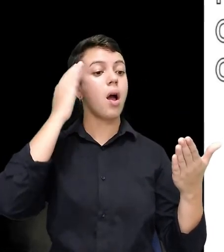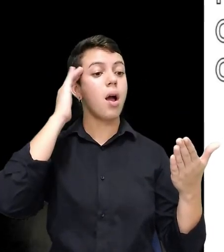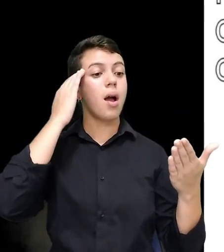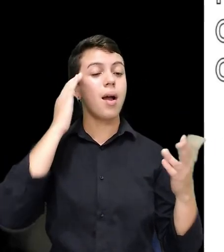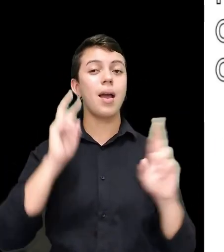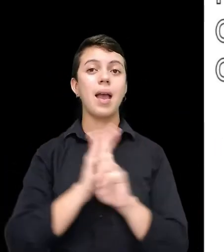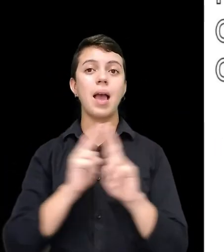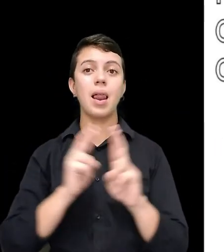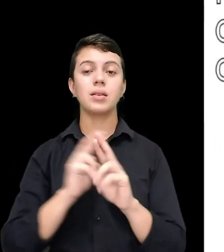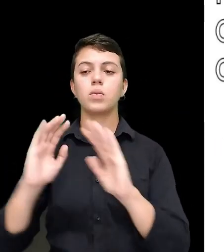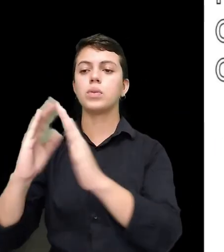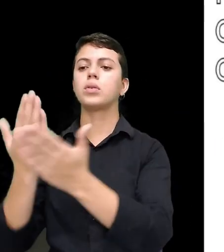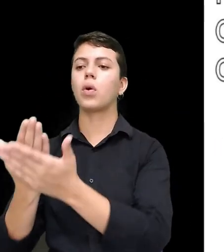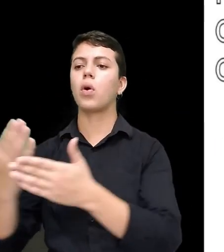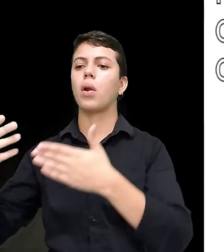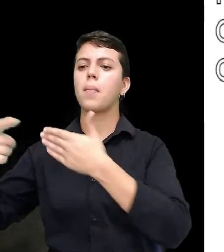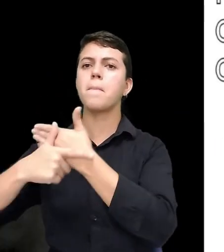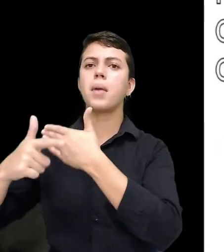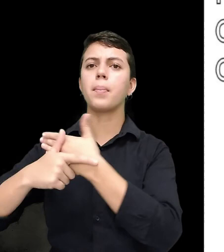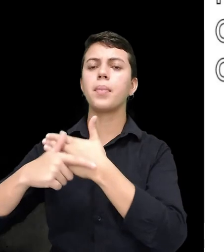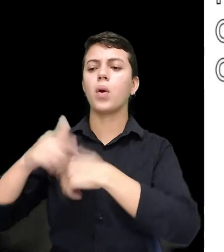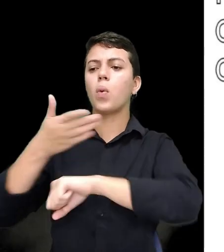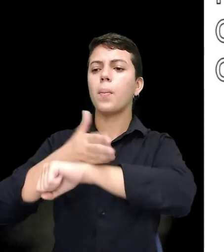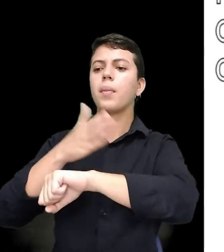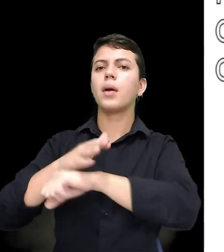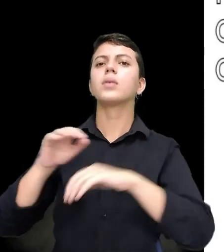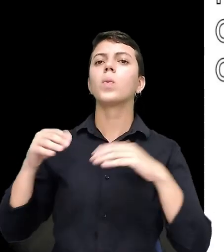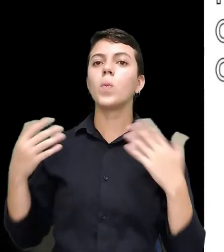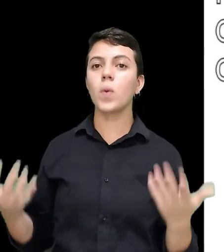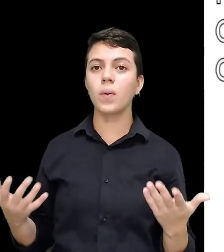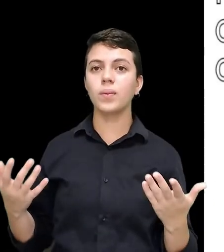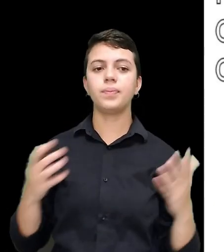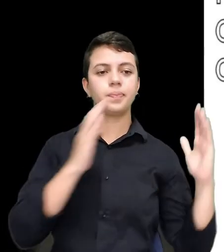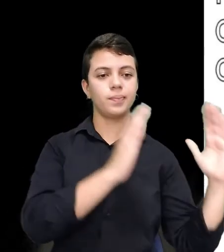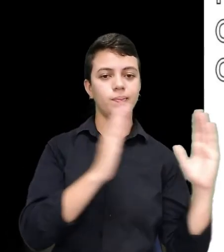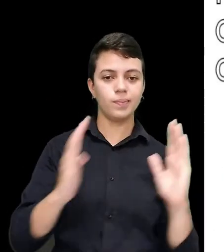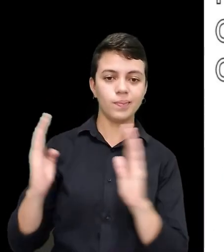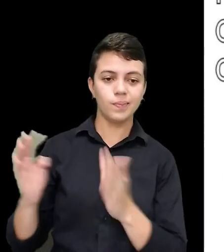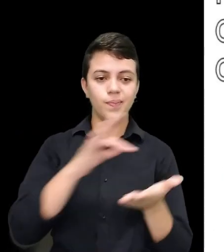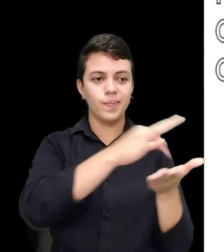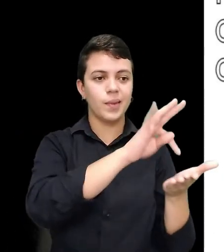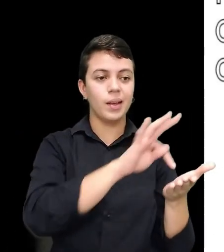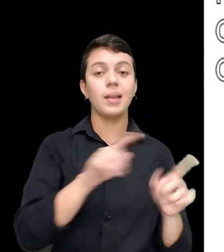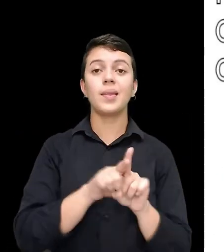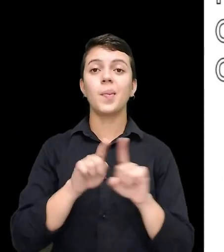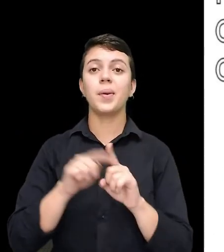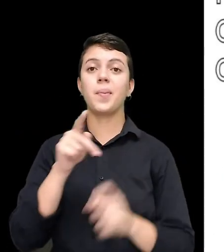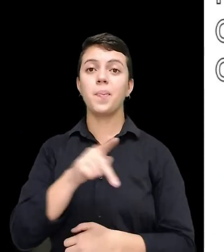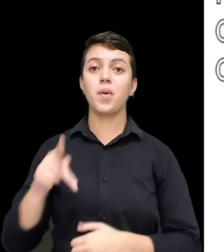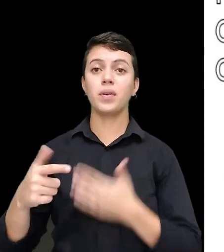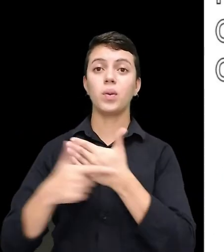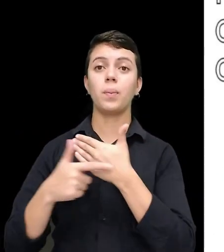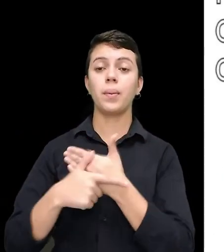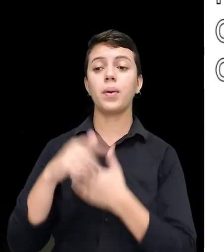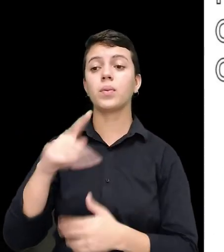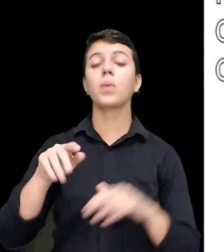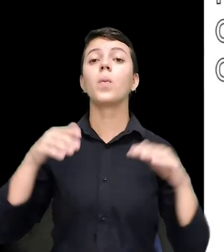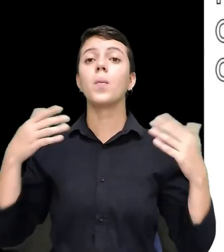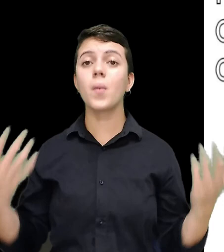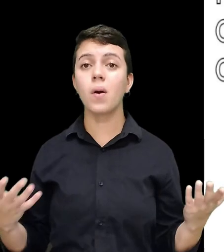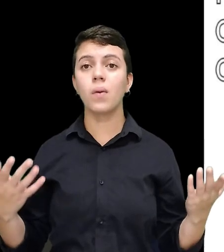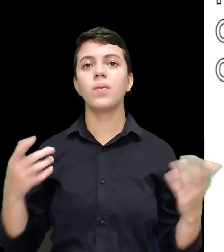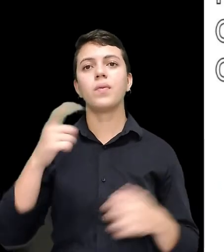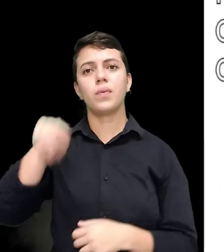essa relação sobre o papel da escola em cada tendência, sobre o papel do professor, sobre essas manifestações